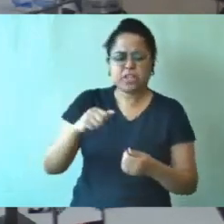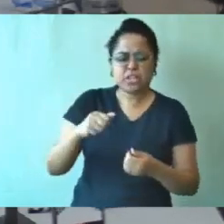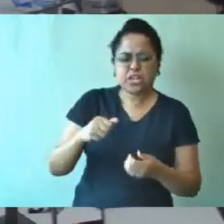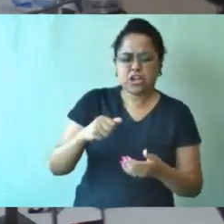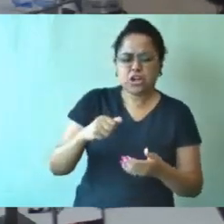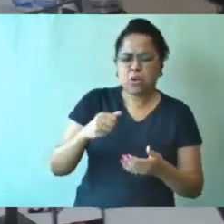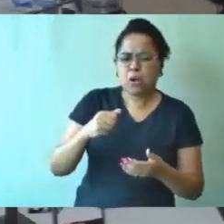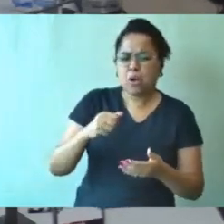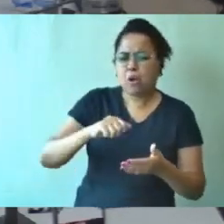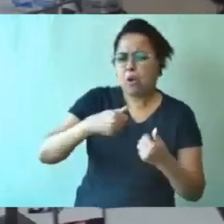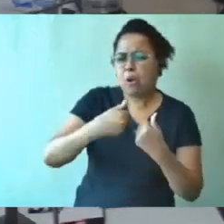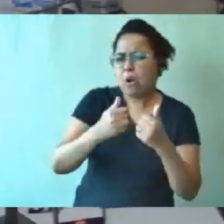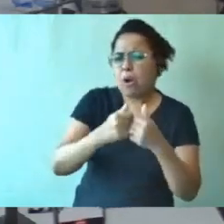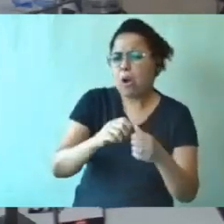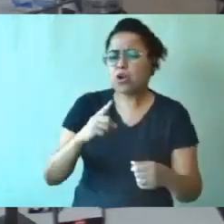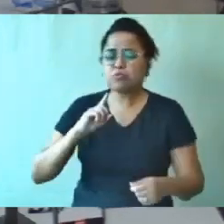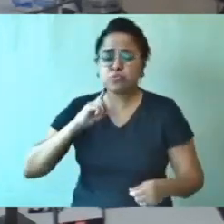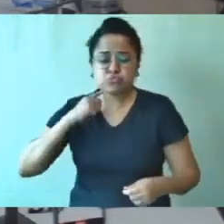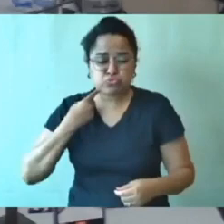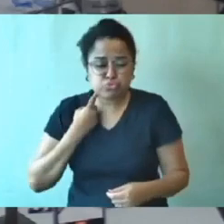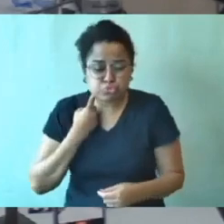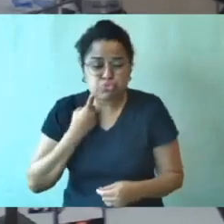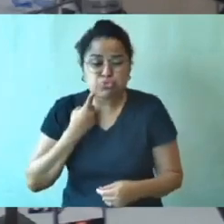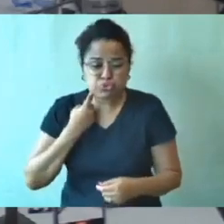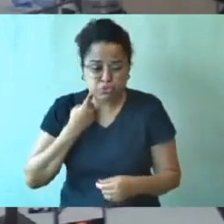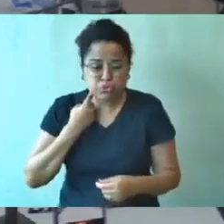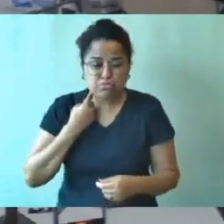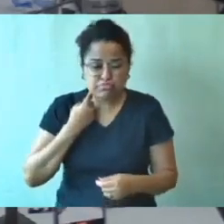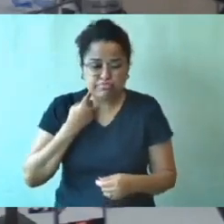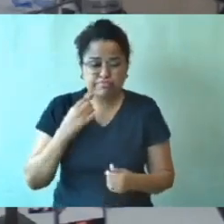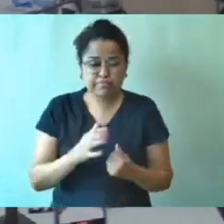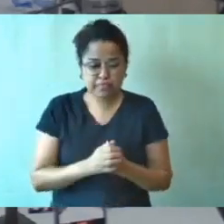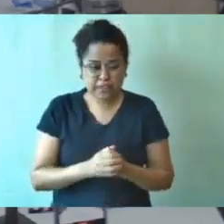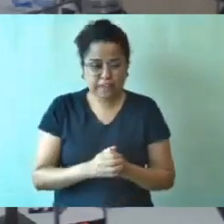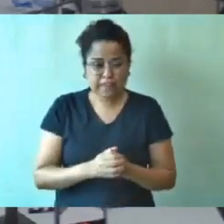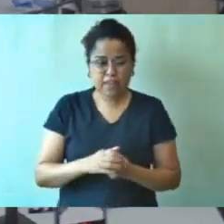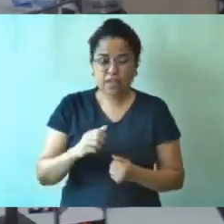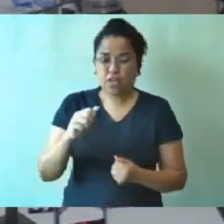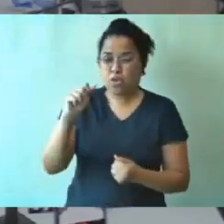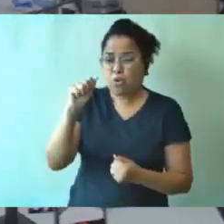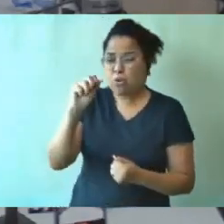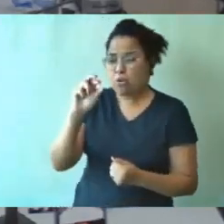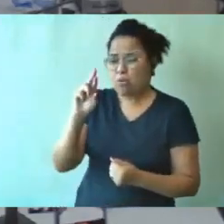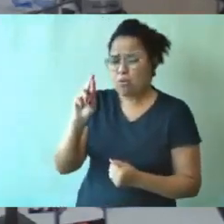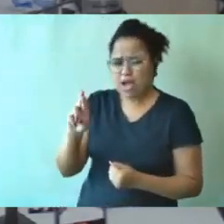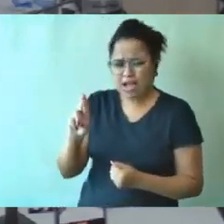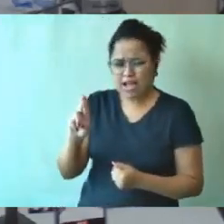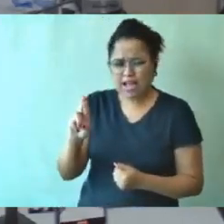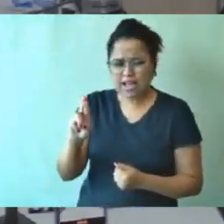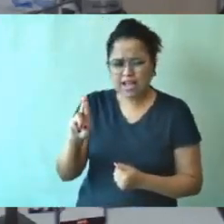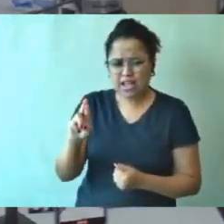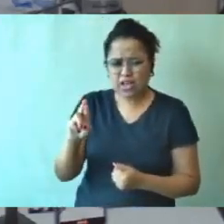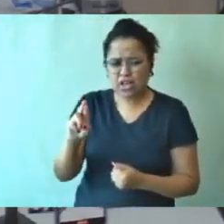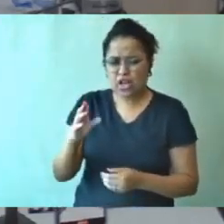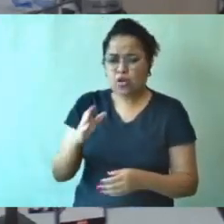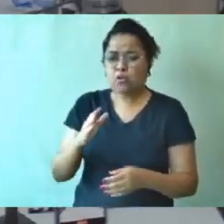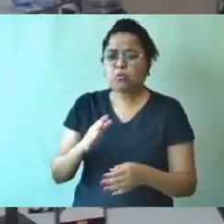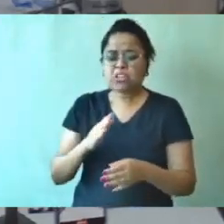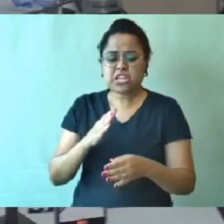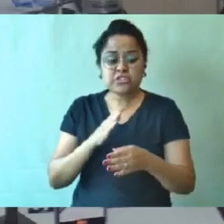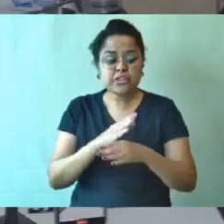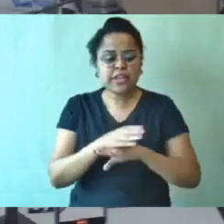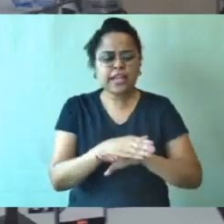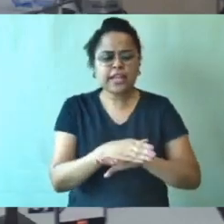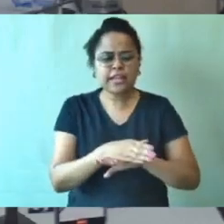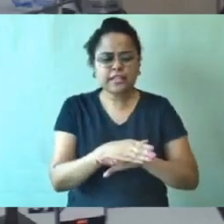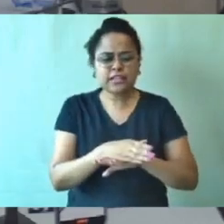Vários ônibus que eu circulo, que eu entro, que eu ando, o ar-condicionado, gente, não tem condições. Quando a gente entra, eles ligam o ar. Se vocês verem o cheiro